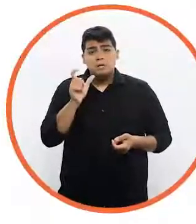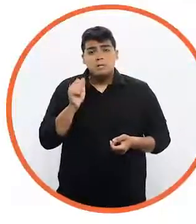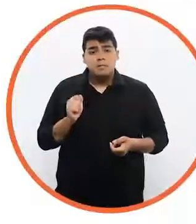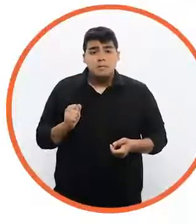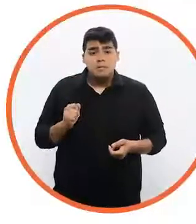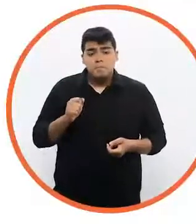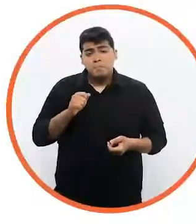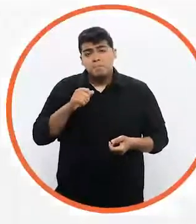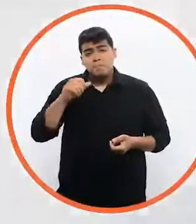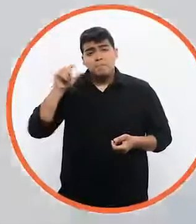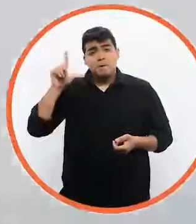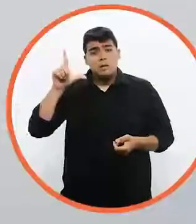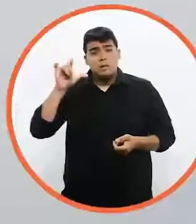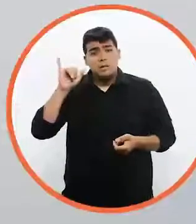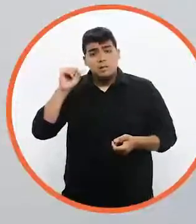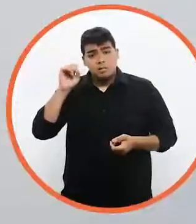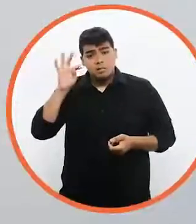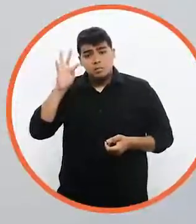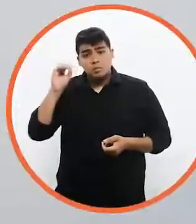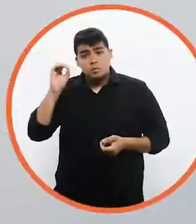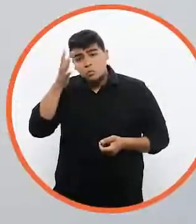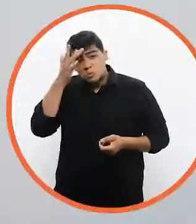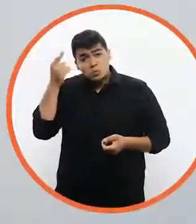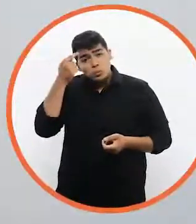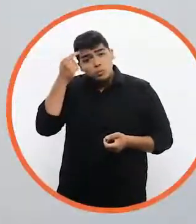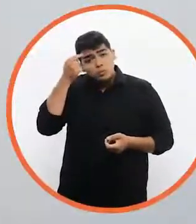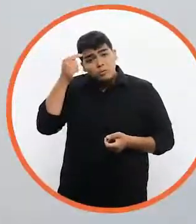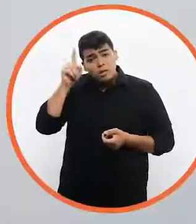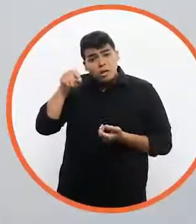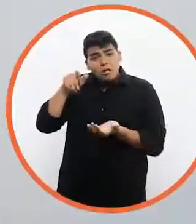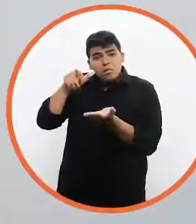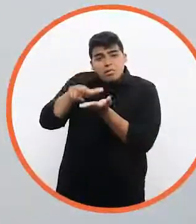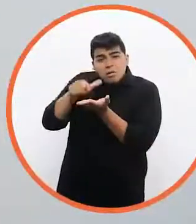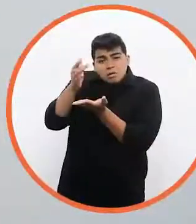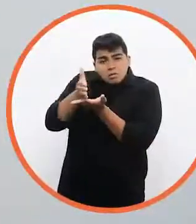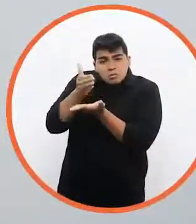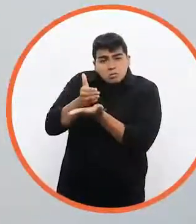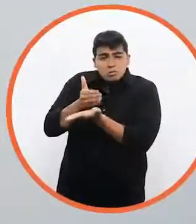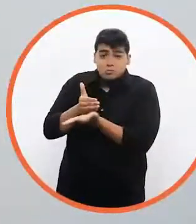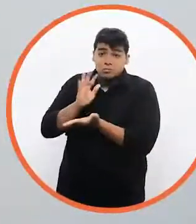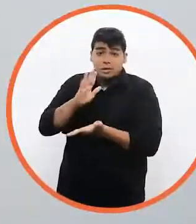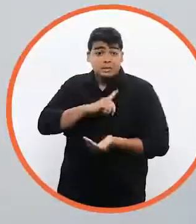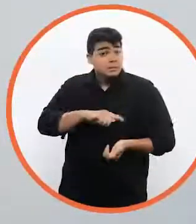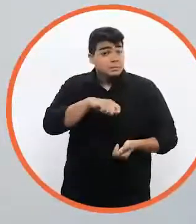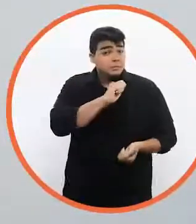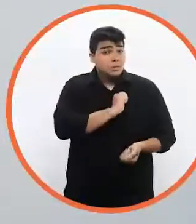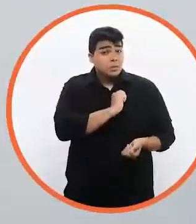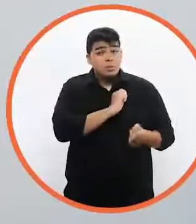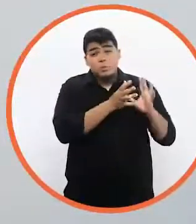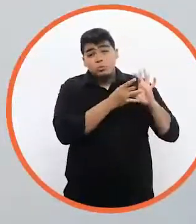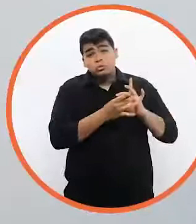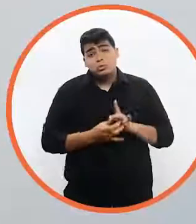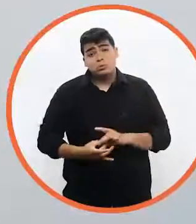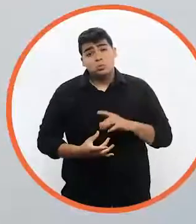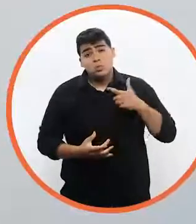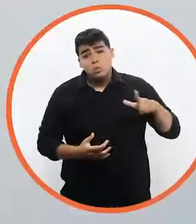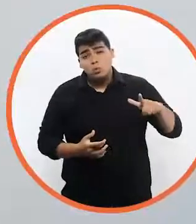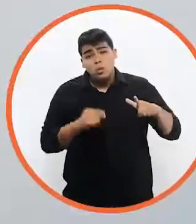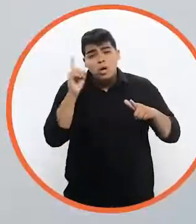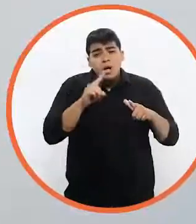listo, né? A gente pode pensar que listo seria uma lista, alguma coisa. E a palavra listo em espanhol passa pra gente a